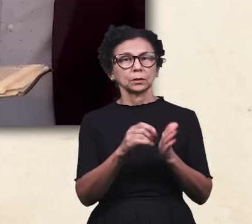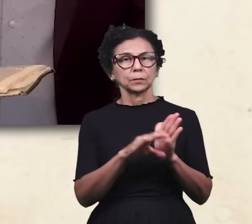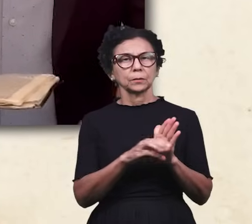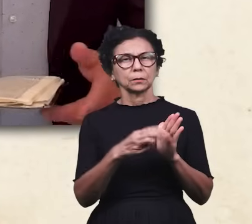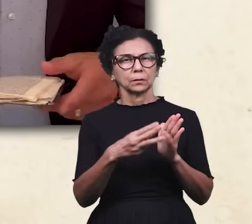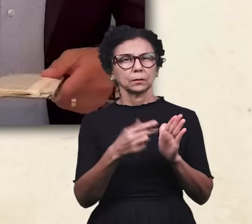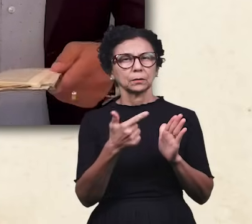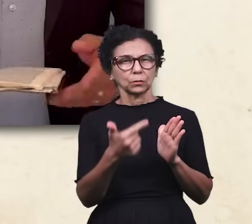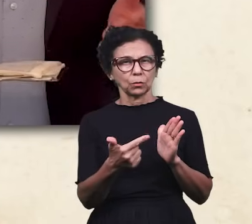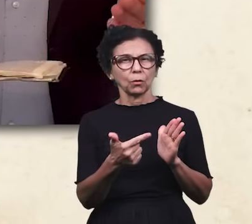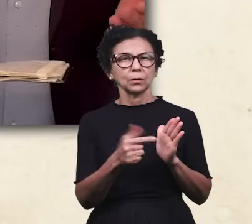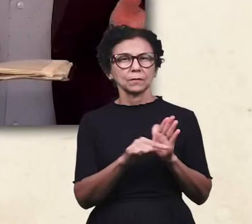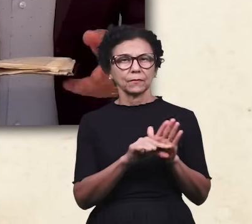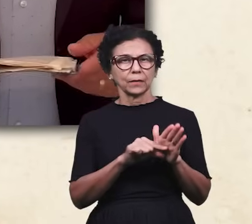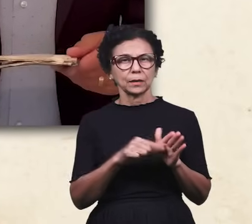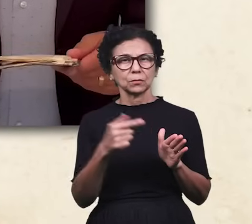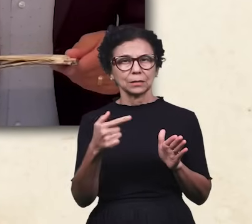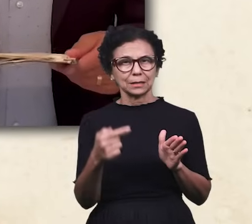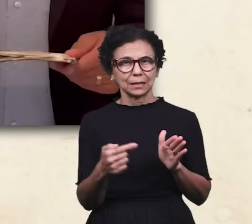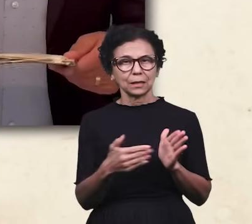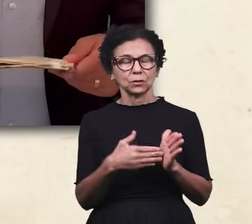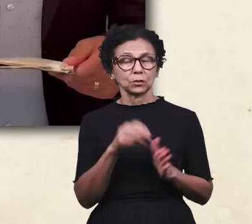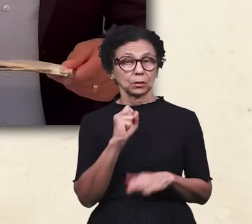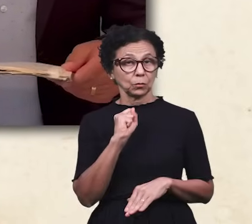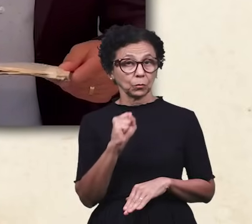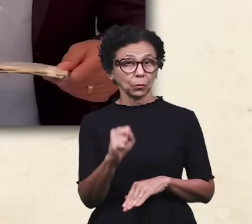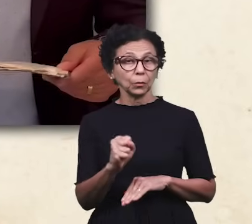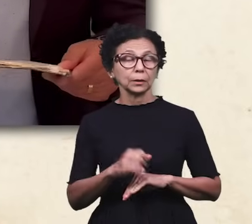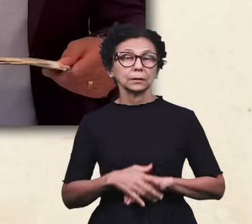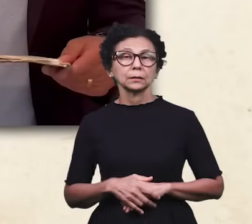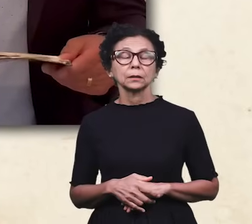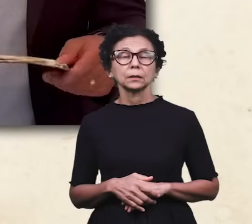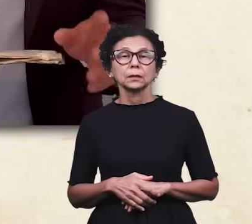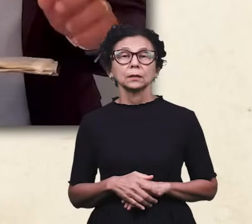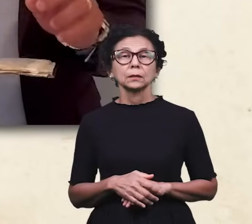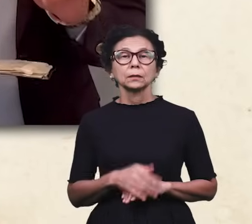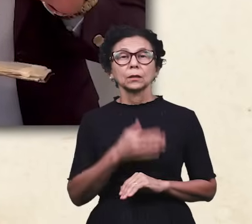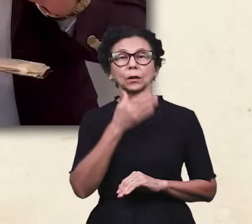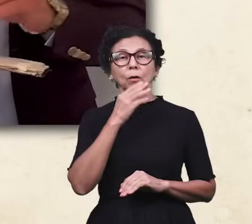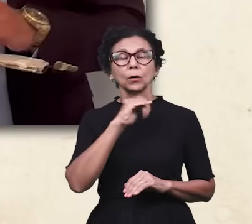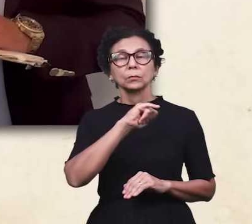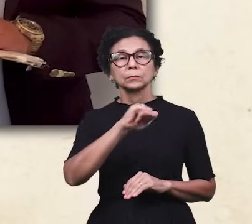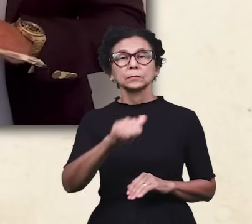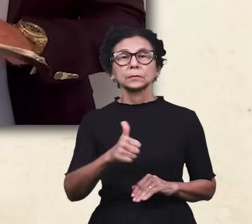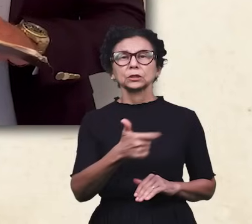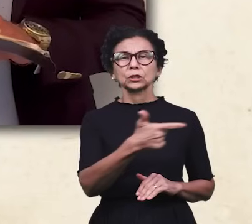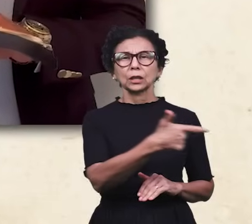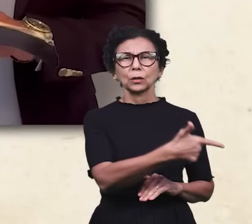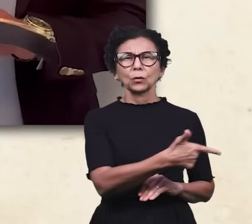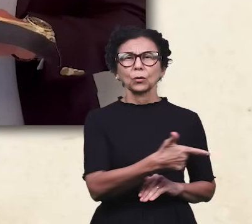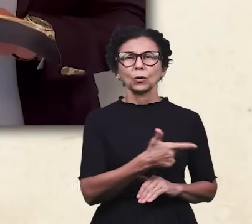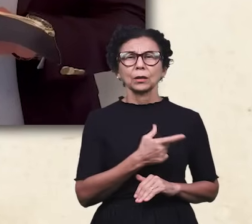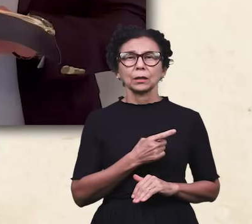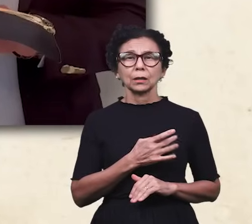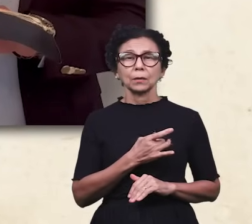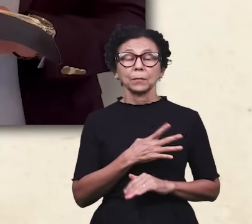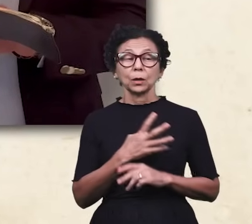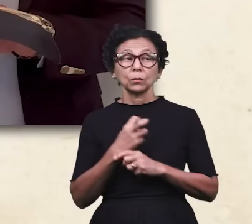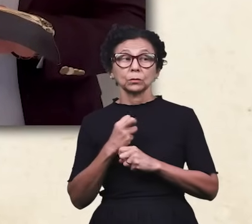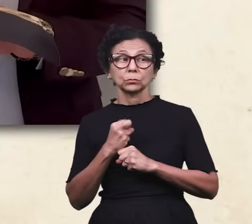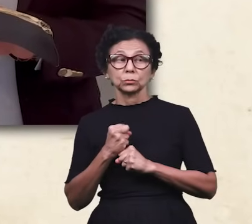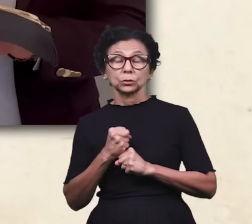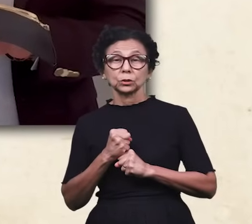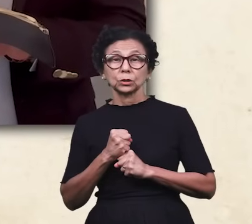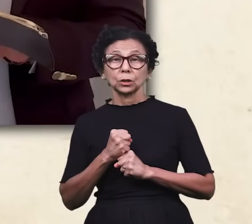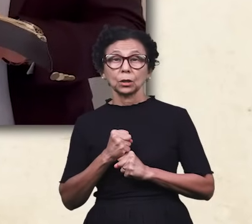Jovens, a palavra de Deus nos diz em Gênesis, capítulo 32, versos 7 e 8. Então Jacó temeu